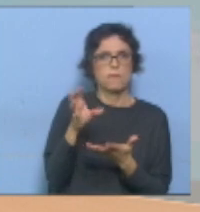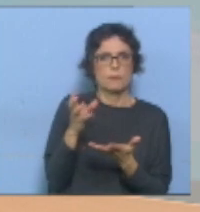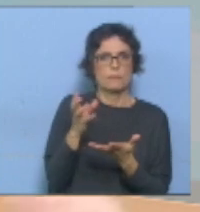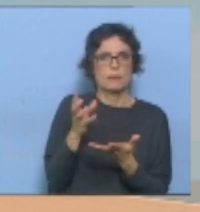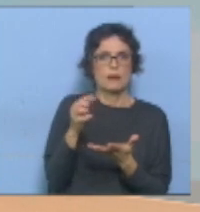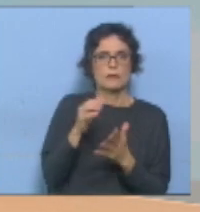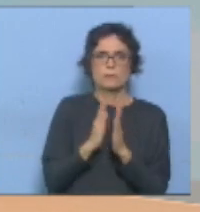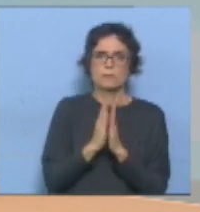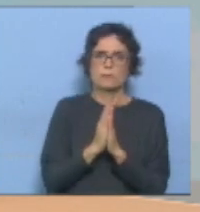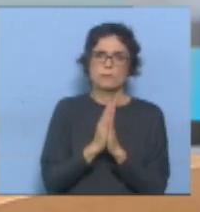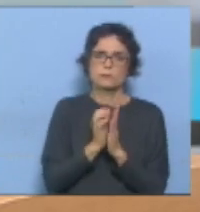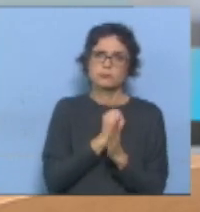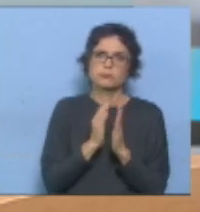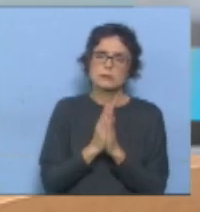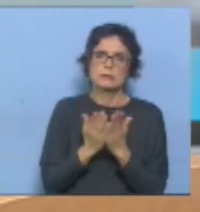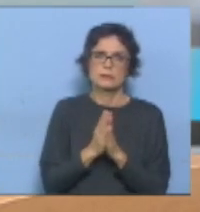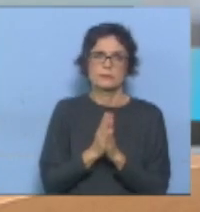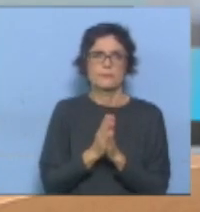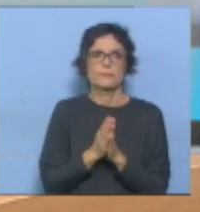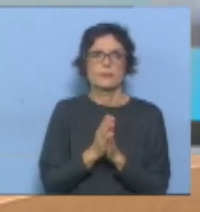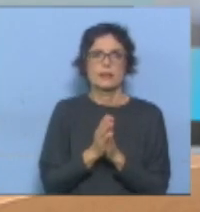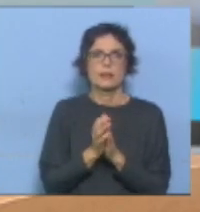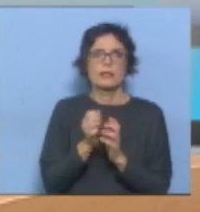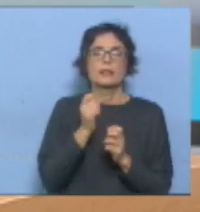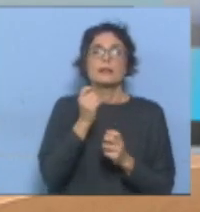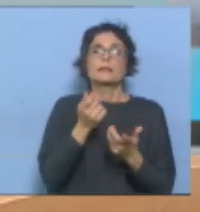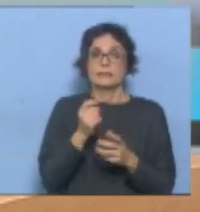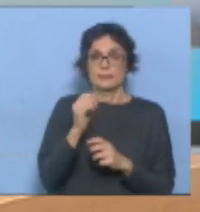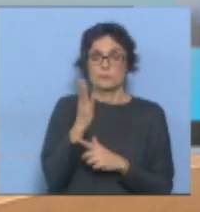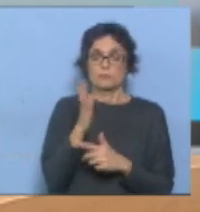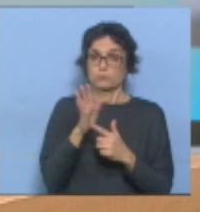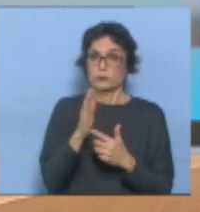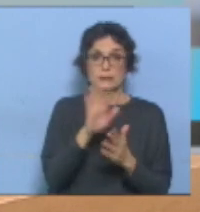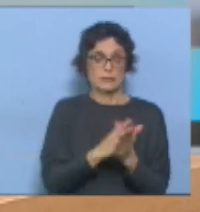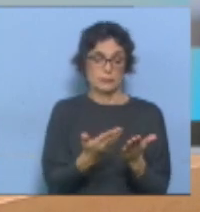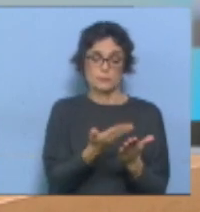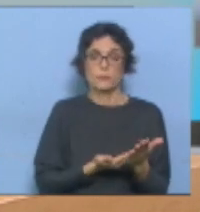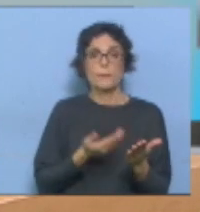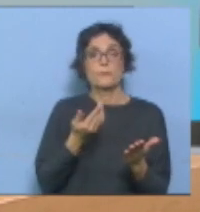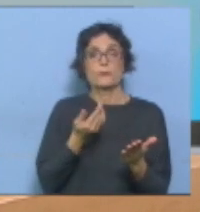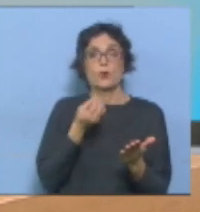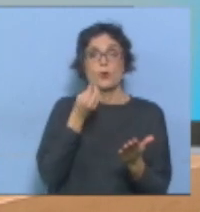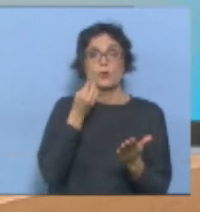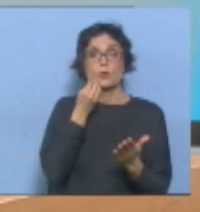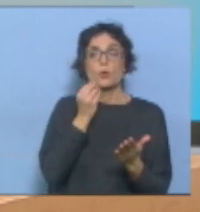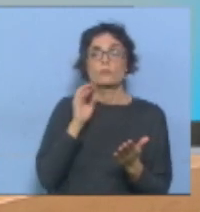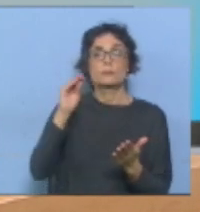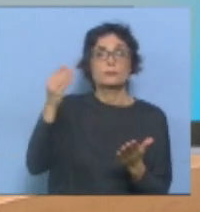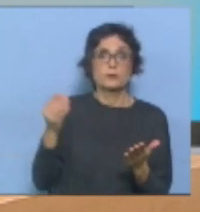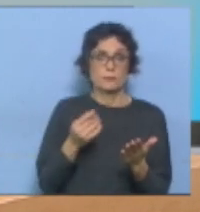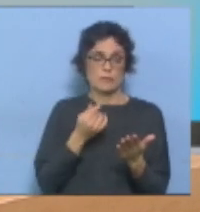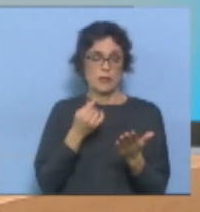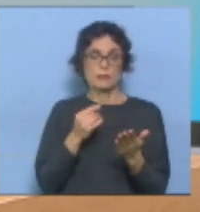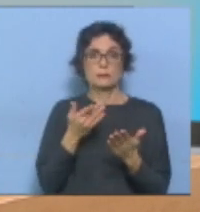oferecer. Sim, é como está organizado o guia, não é? Quem é que pode encontrar, o que é que pode fazer e o que é que a paróquia pode oferecer. Nas